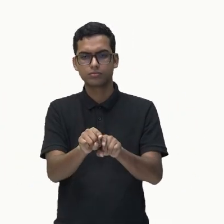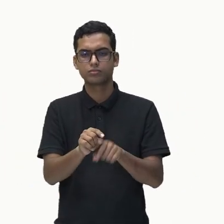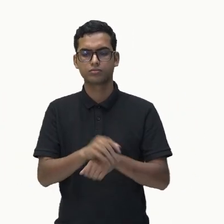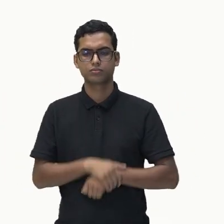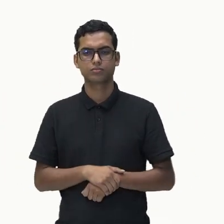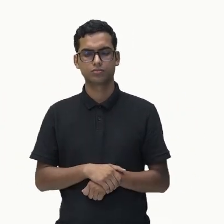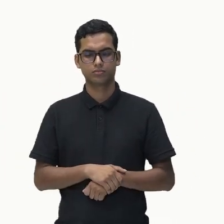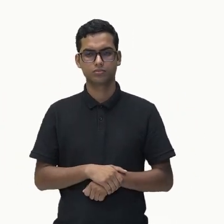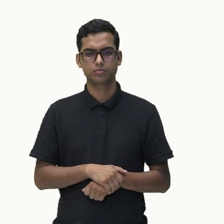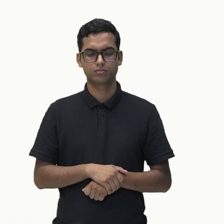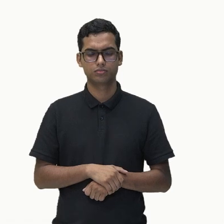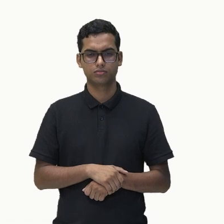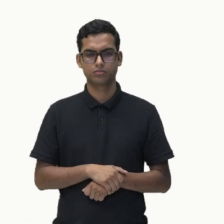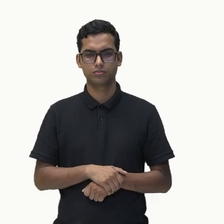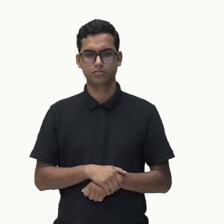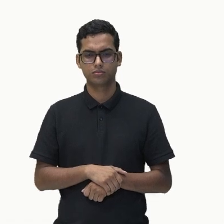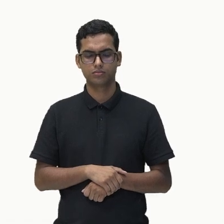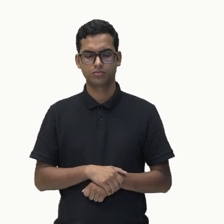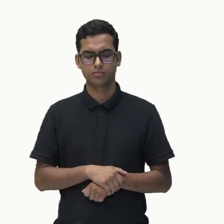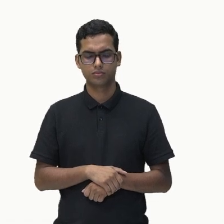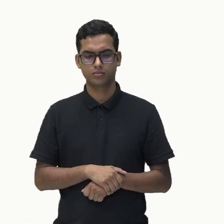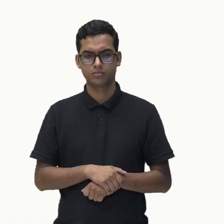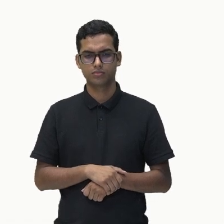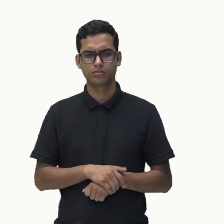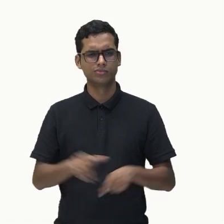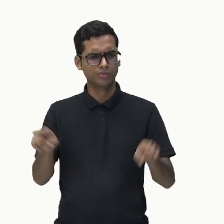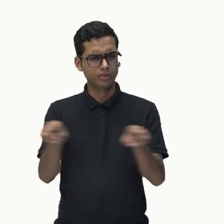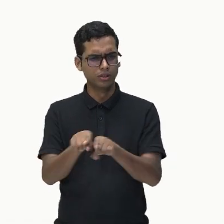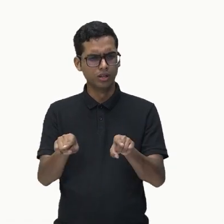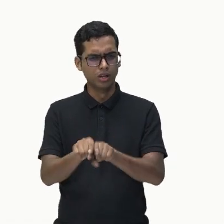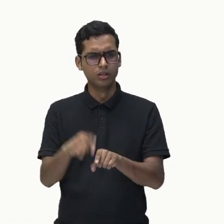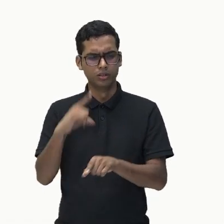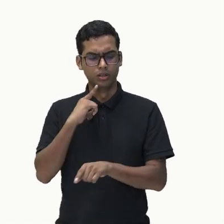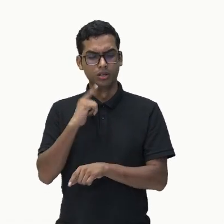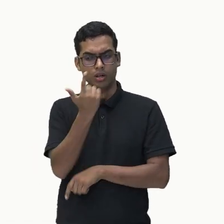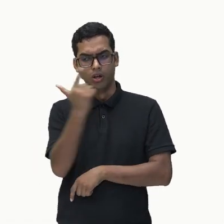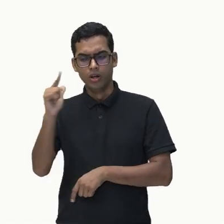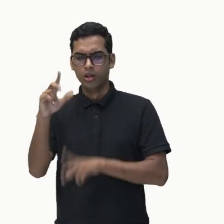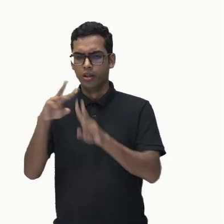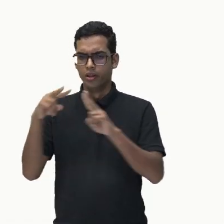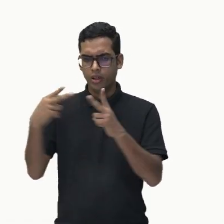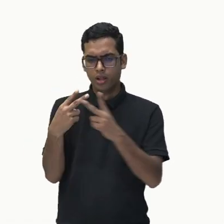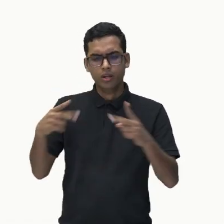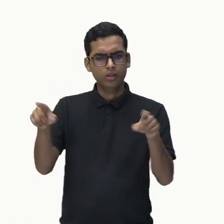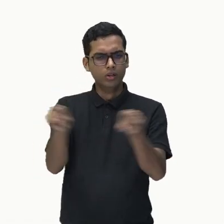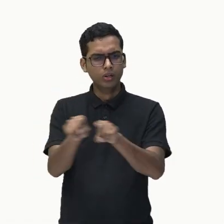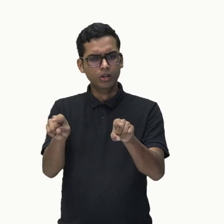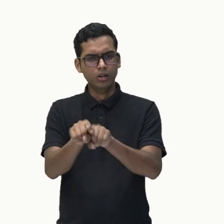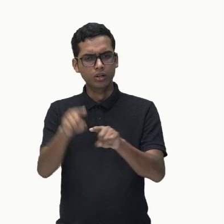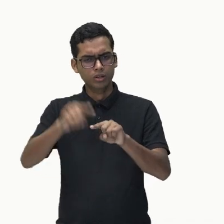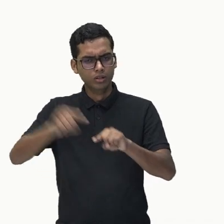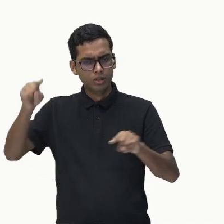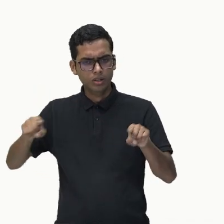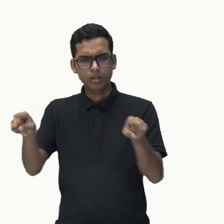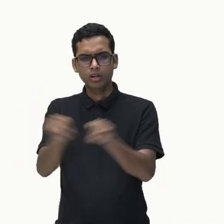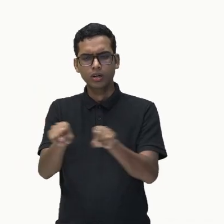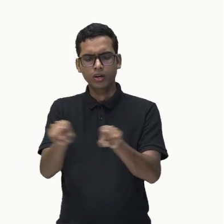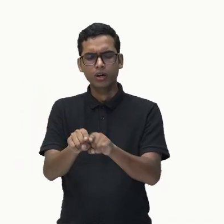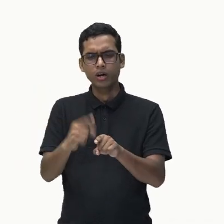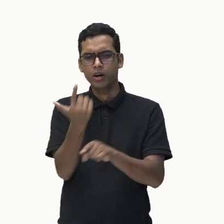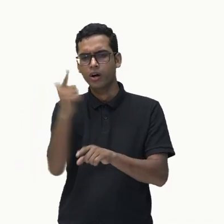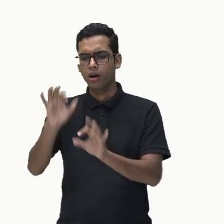outro lado para cima. E eu também vou ter uma variação de volume e vou ter também uma outra